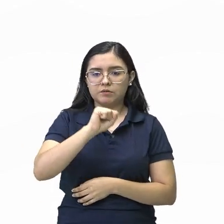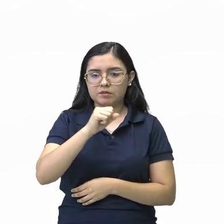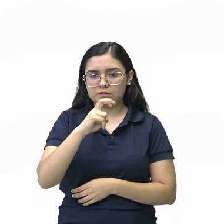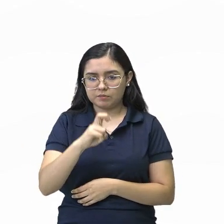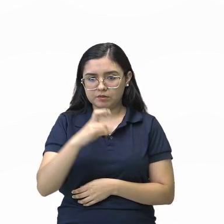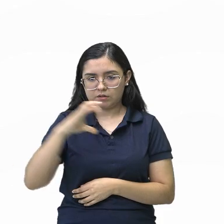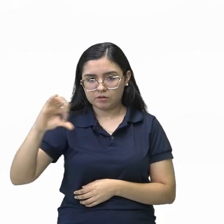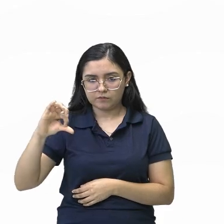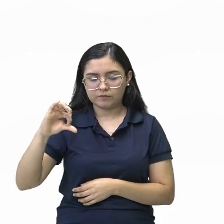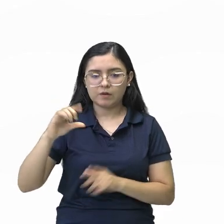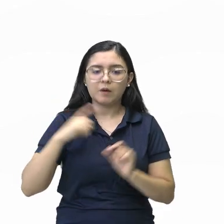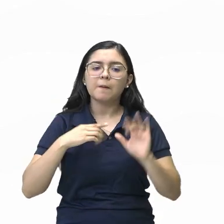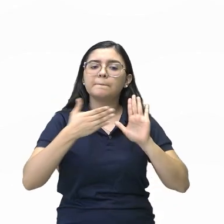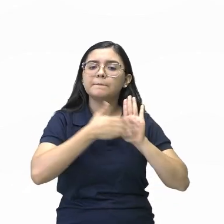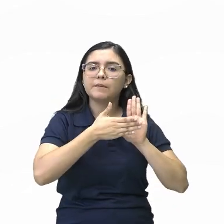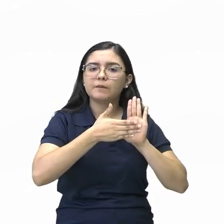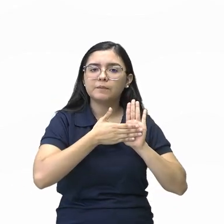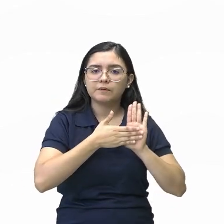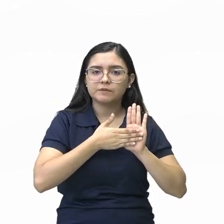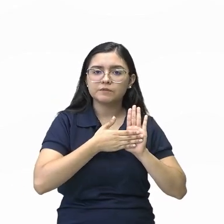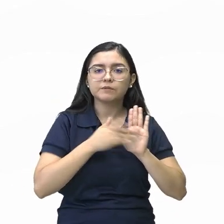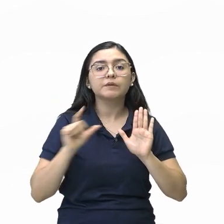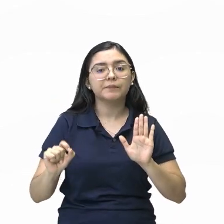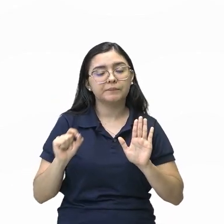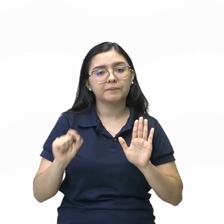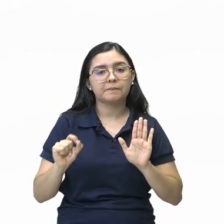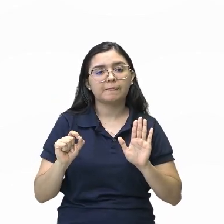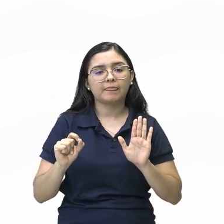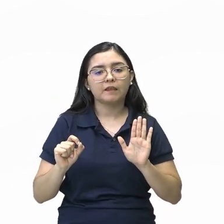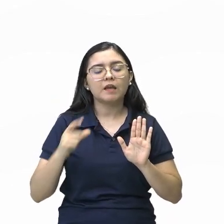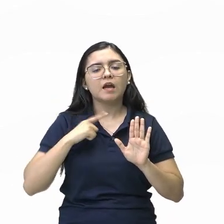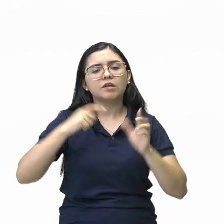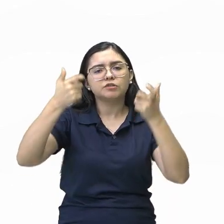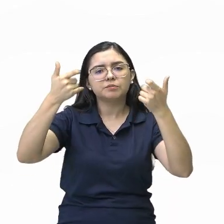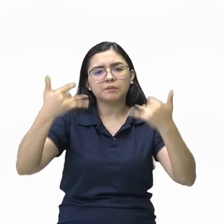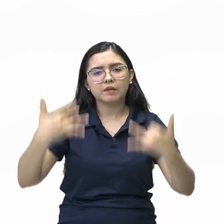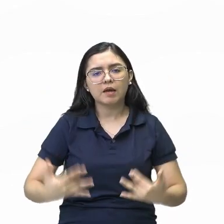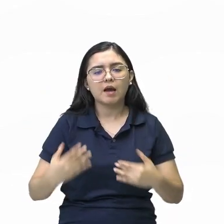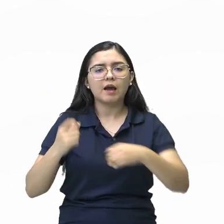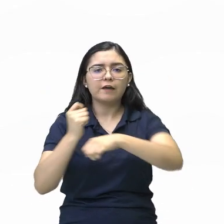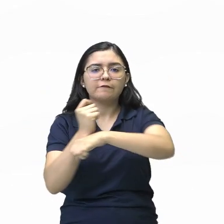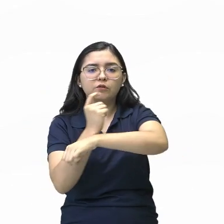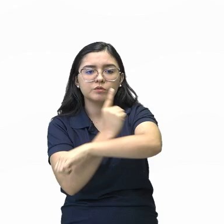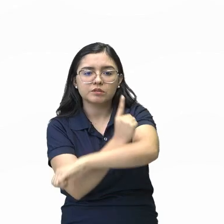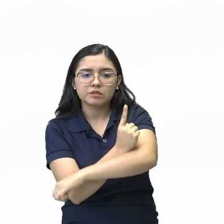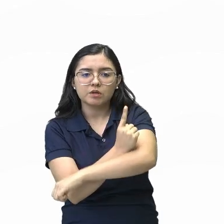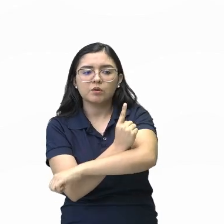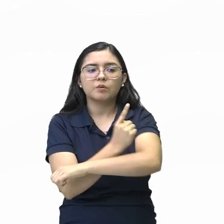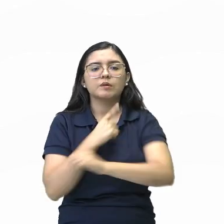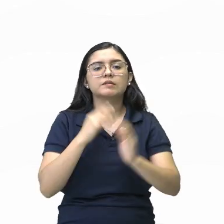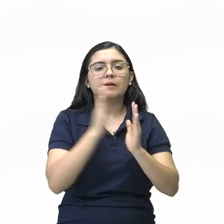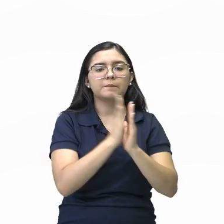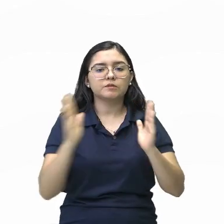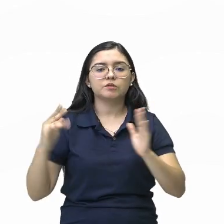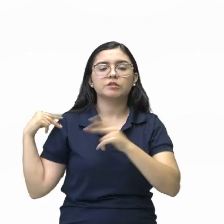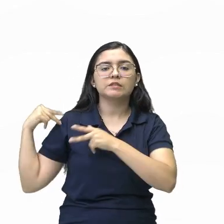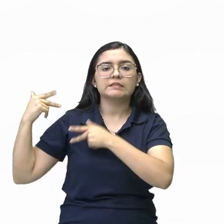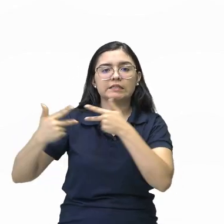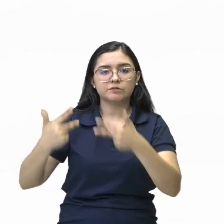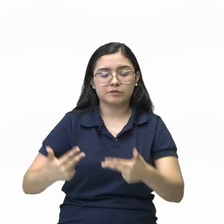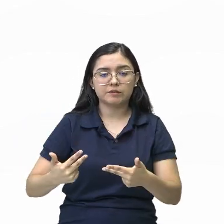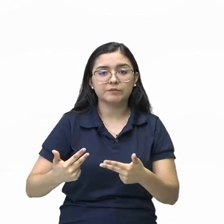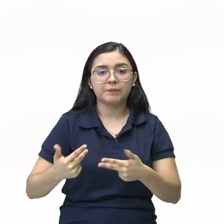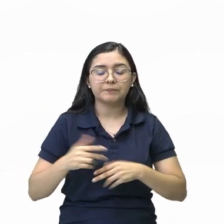1859, propôs aí a explicação da evolução através do processo da